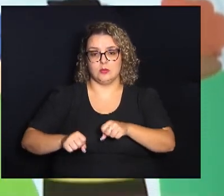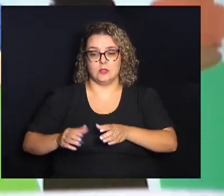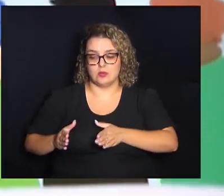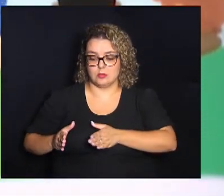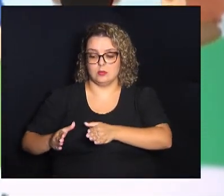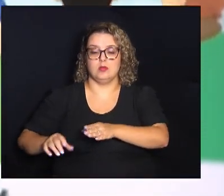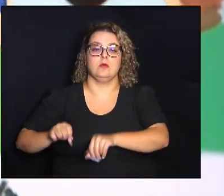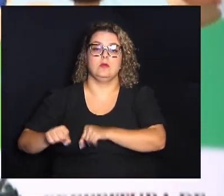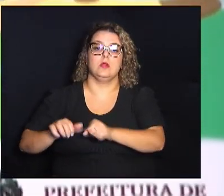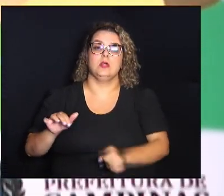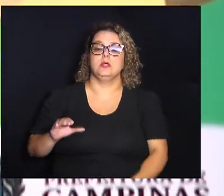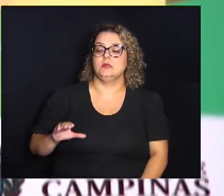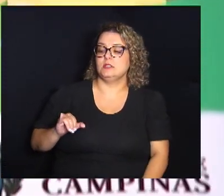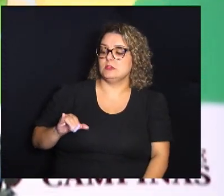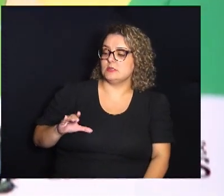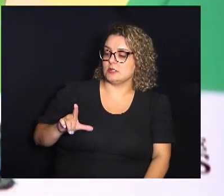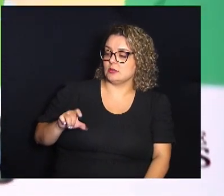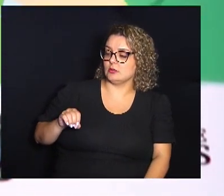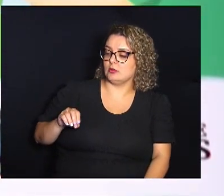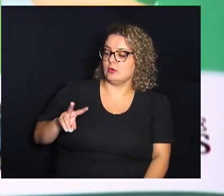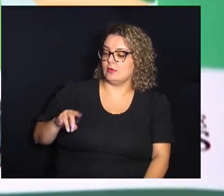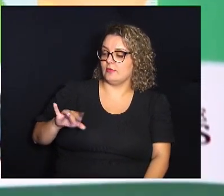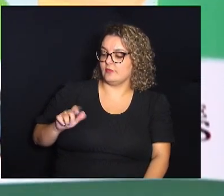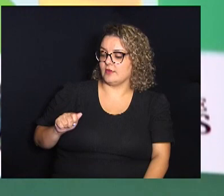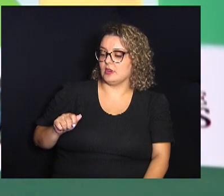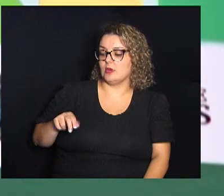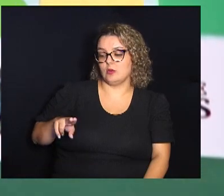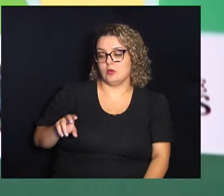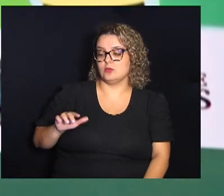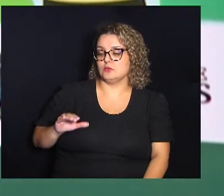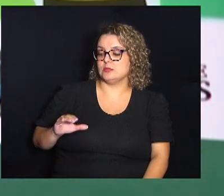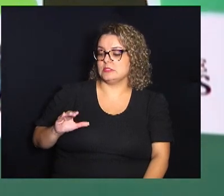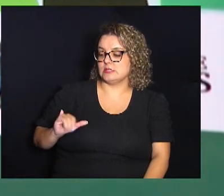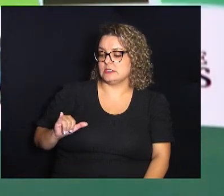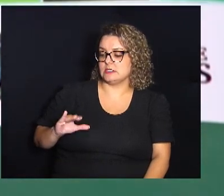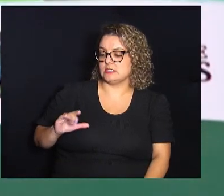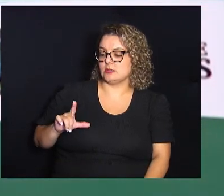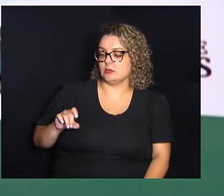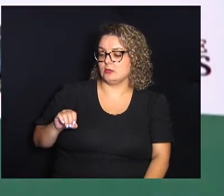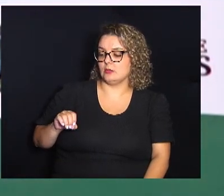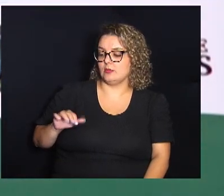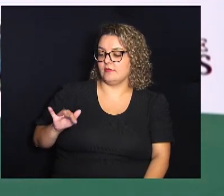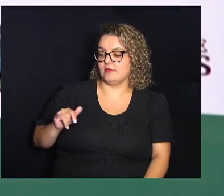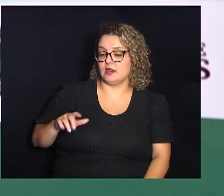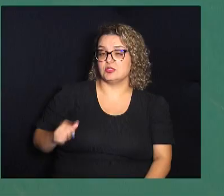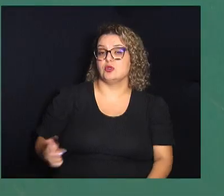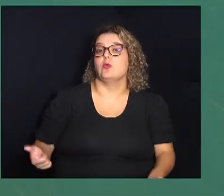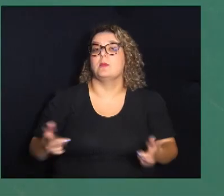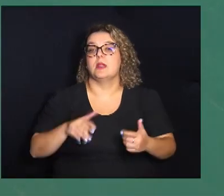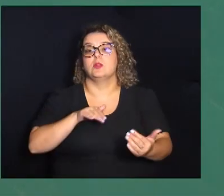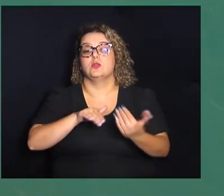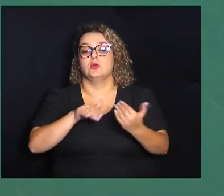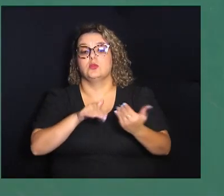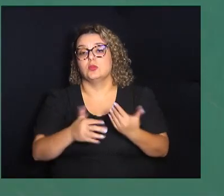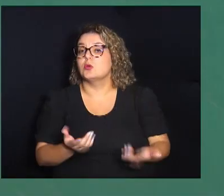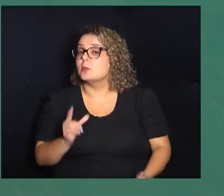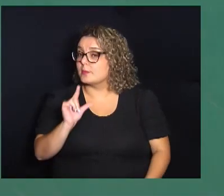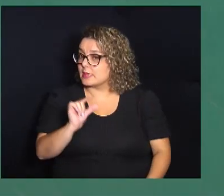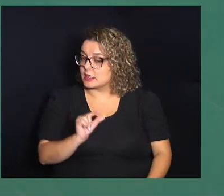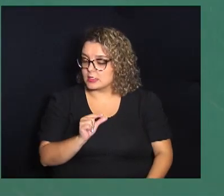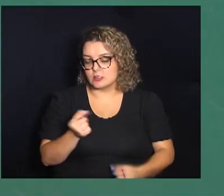ciclovia e ciclofaixa ou busque rotas aí com menor fluxo de veículos. Pedale sempre no sentido da